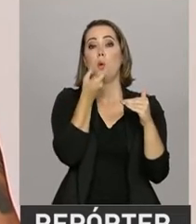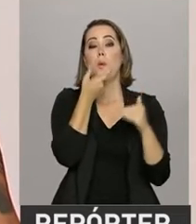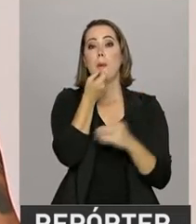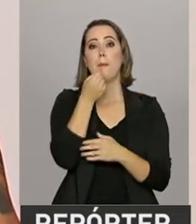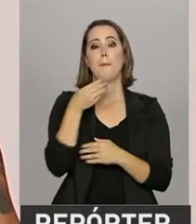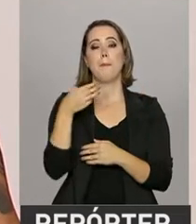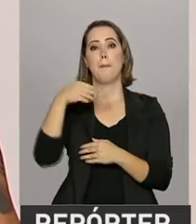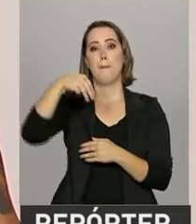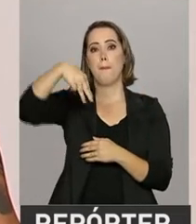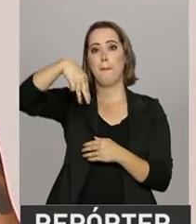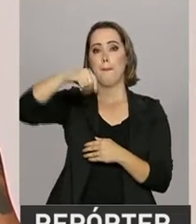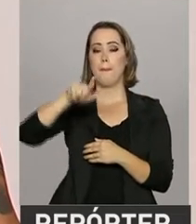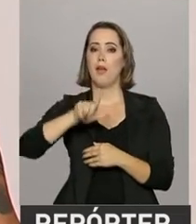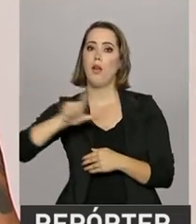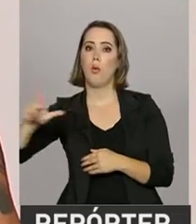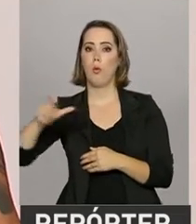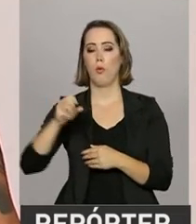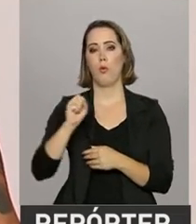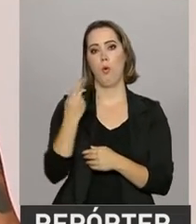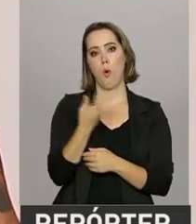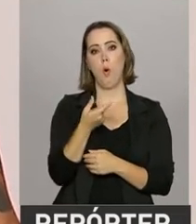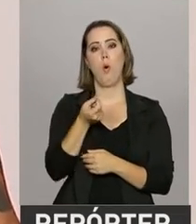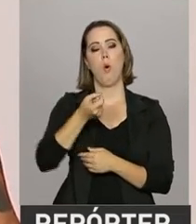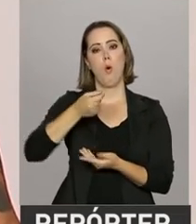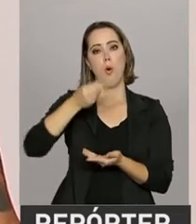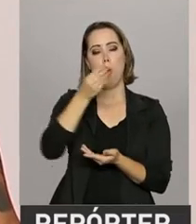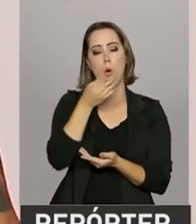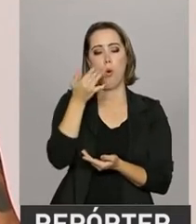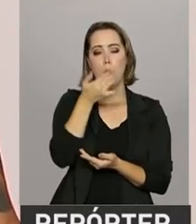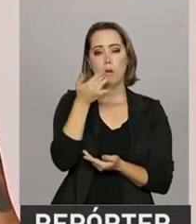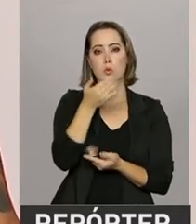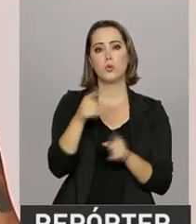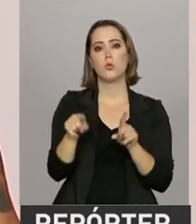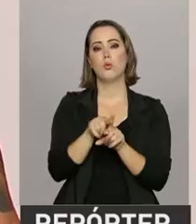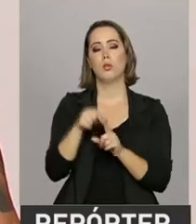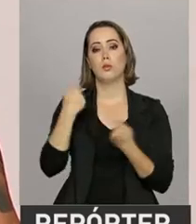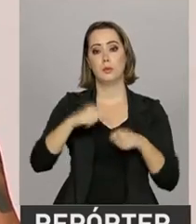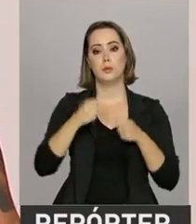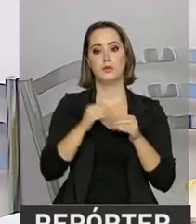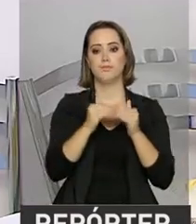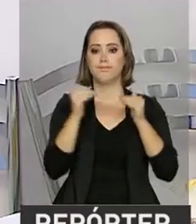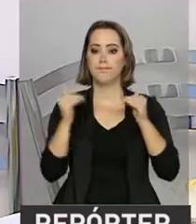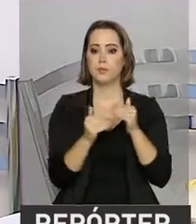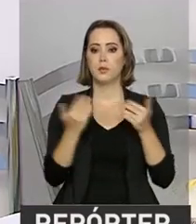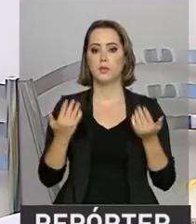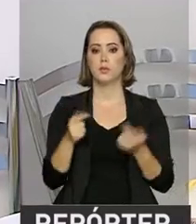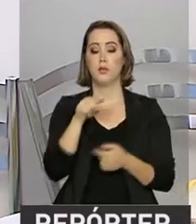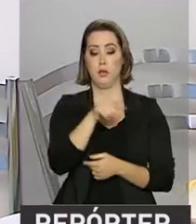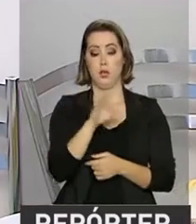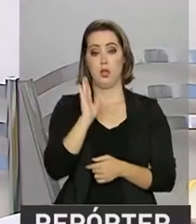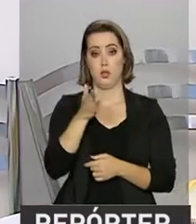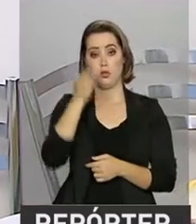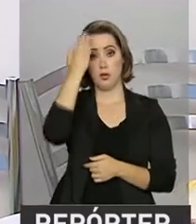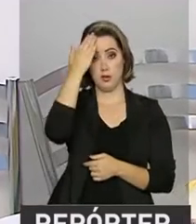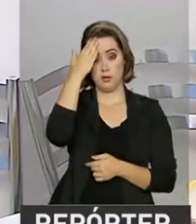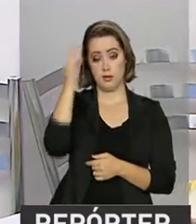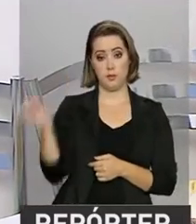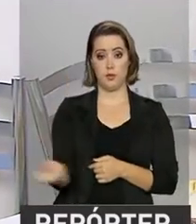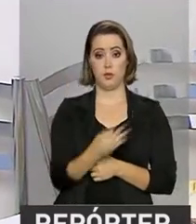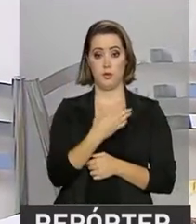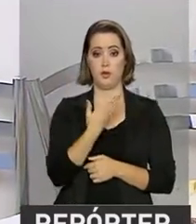as outras duas colheres de açúcar por 15 gramas também para poder fazer a correção do vencimento que está baixo alex já sabe da